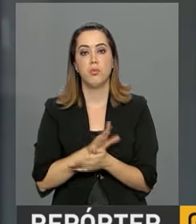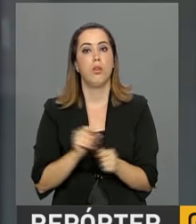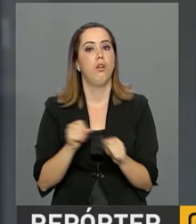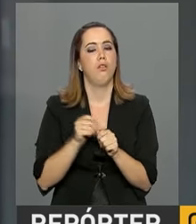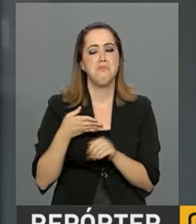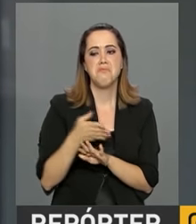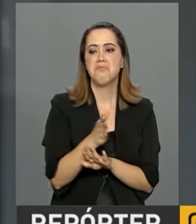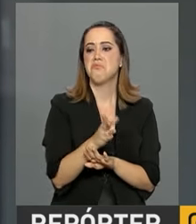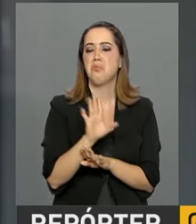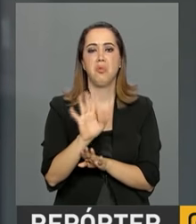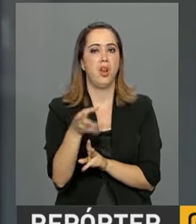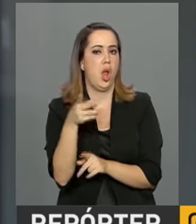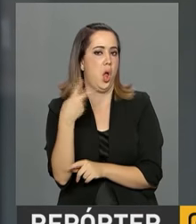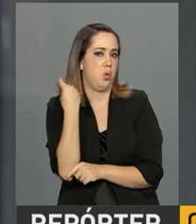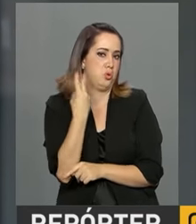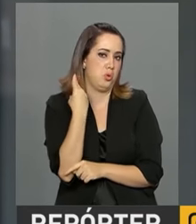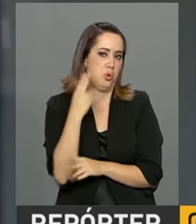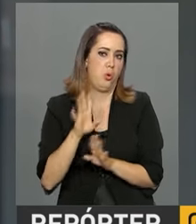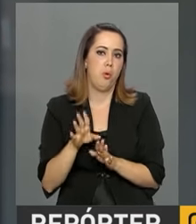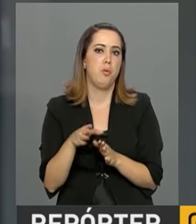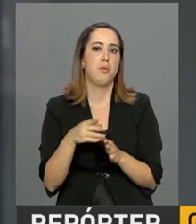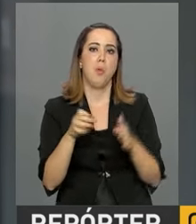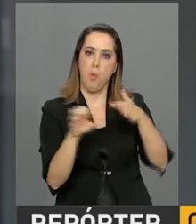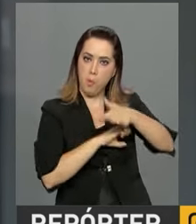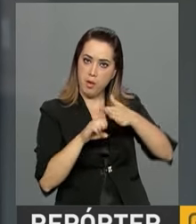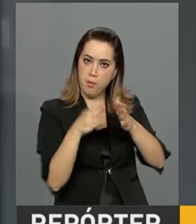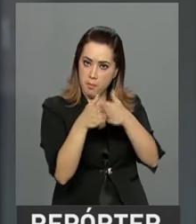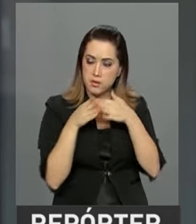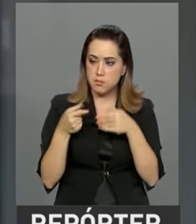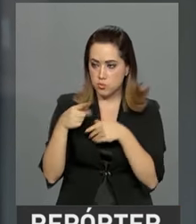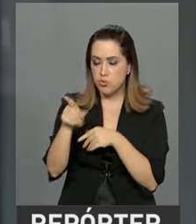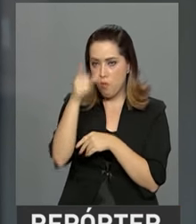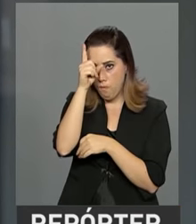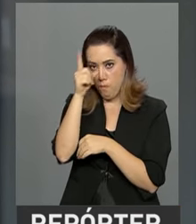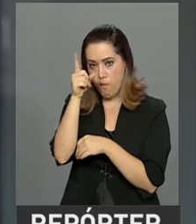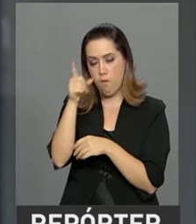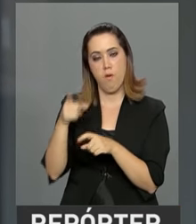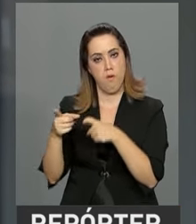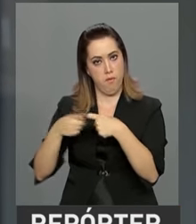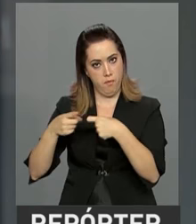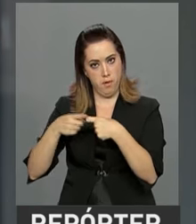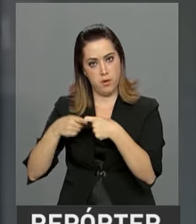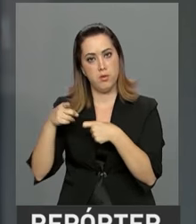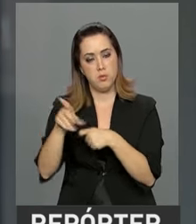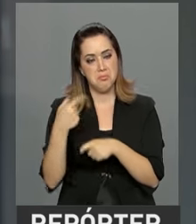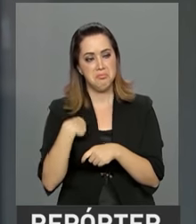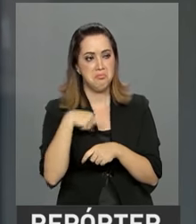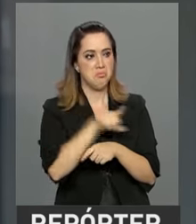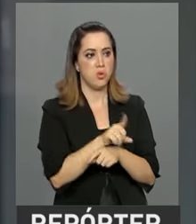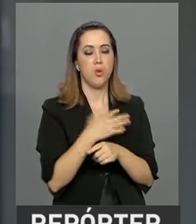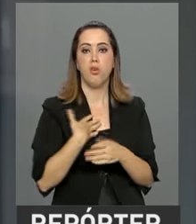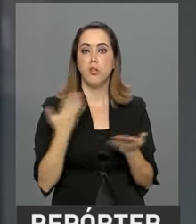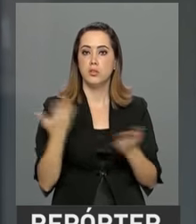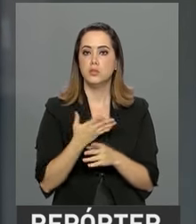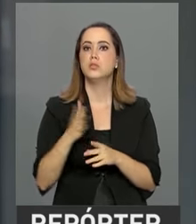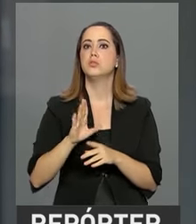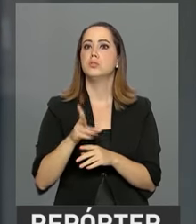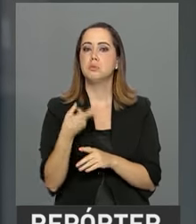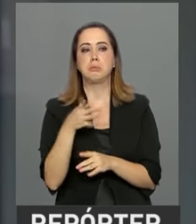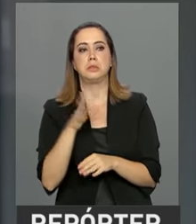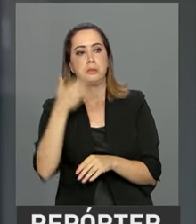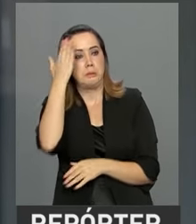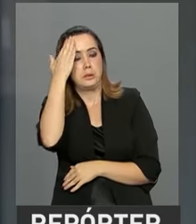de rotina, né? O que a empresa pede todo ano, senão nunca tinha descoberto. Estava aí até hoje, hoje já devia estar